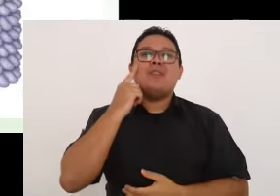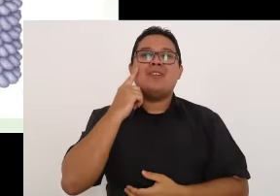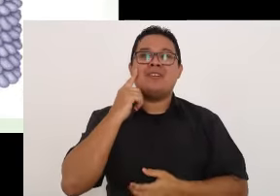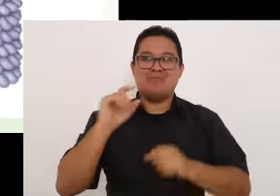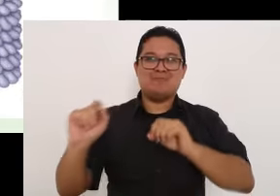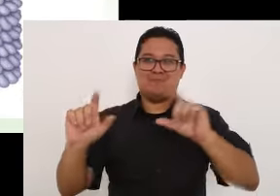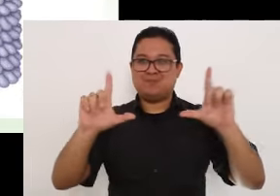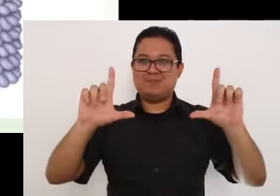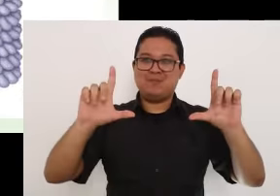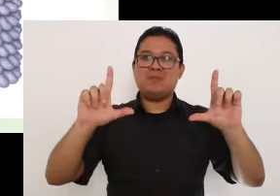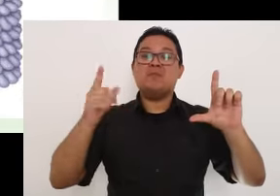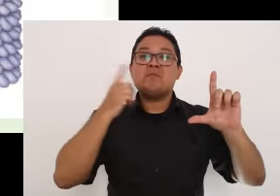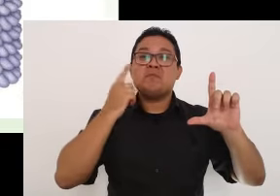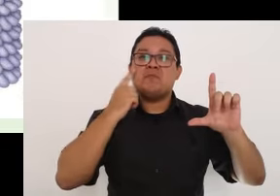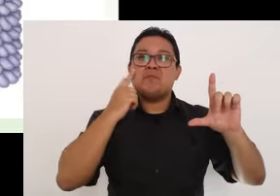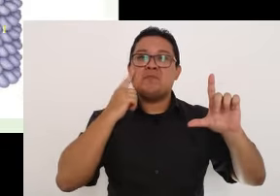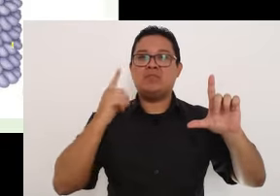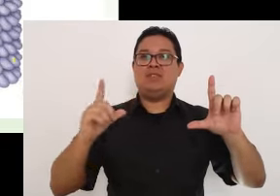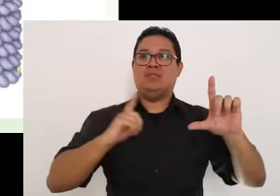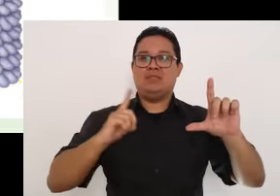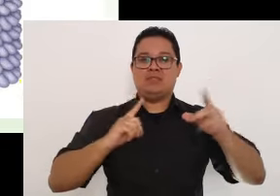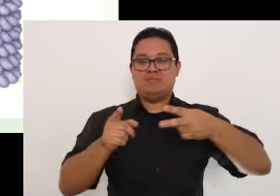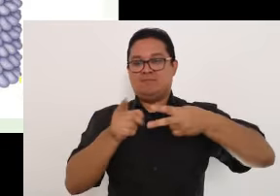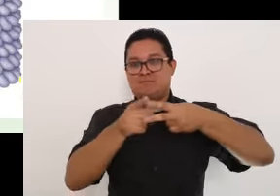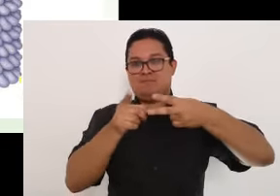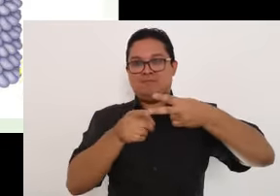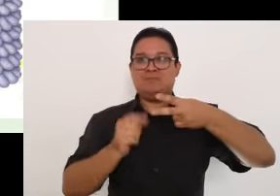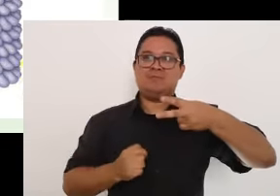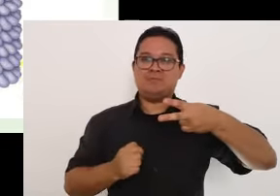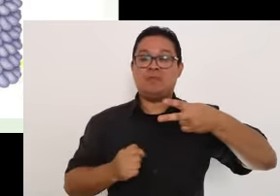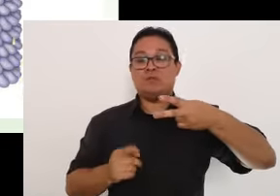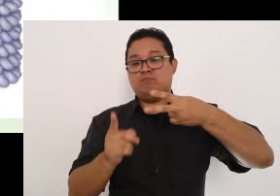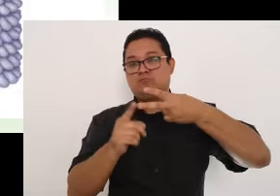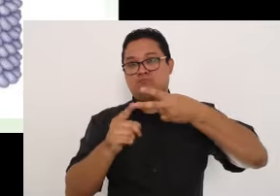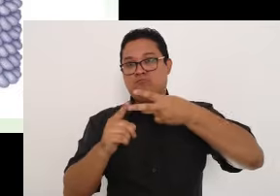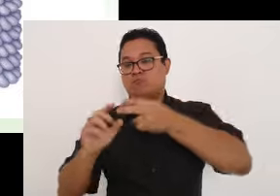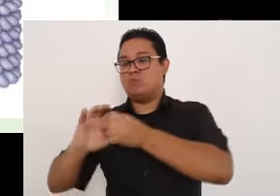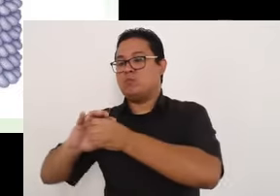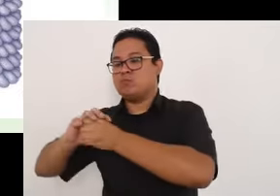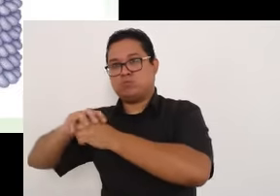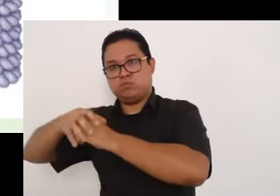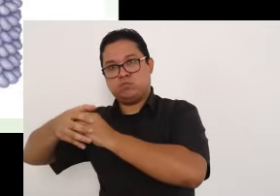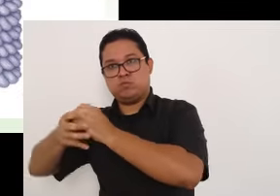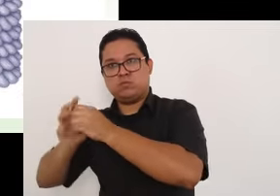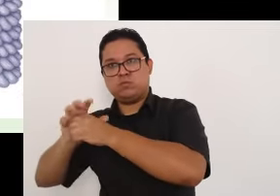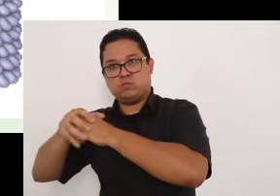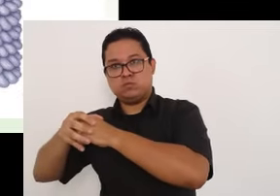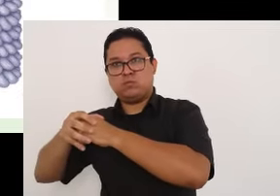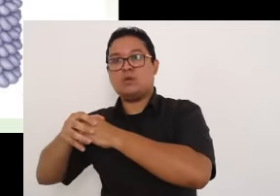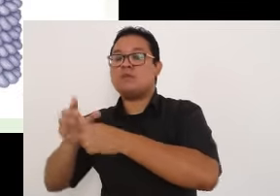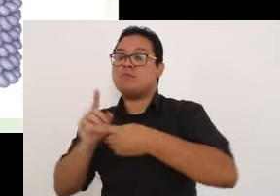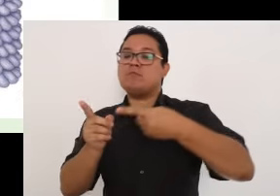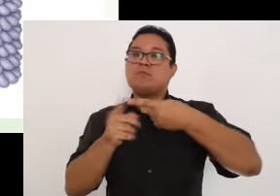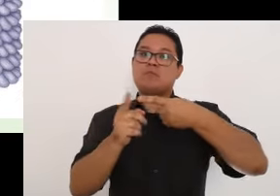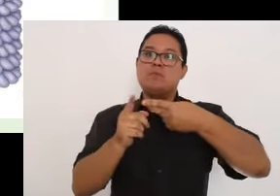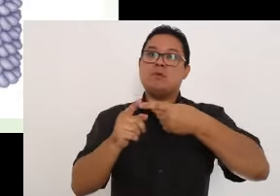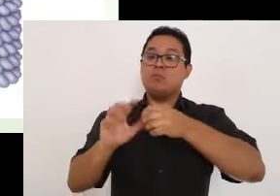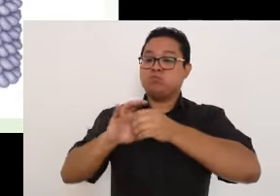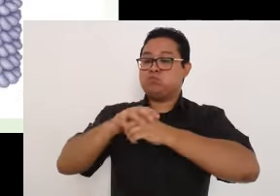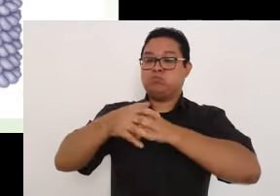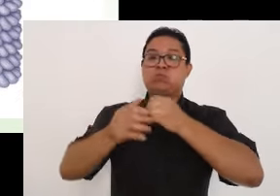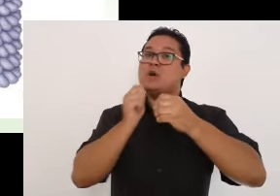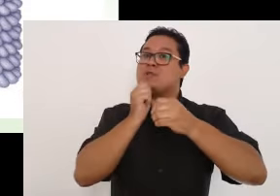vírus envelopado e um vírus sem envelope, tá? Um capsídeo, um material